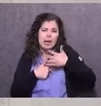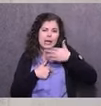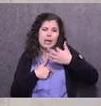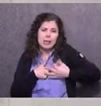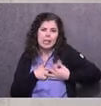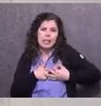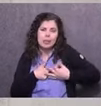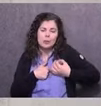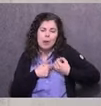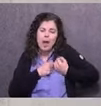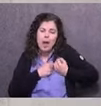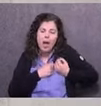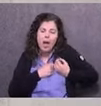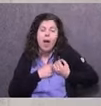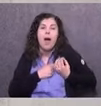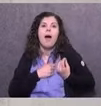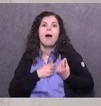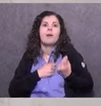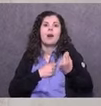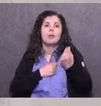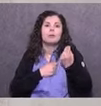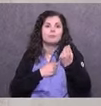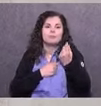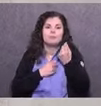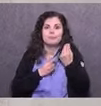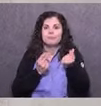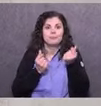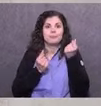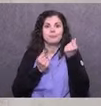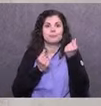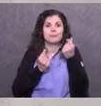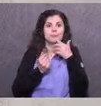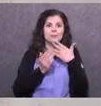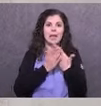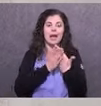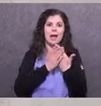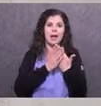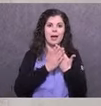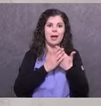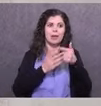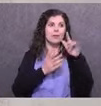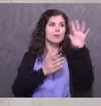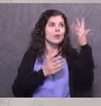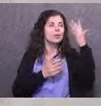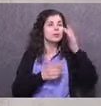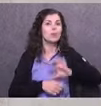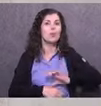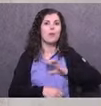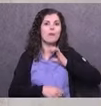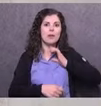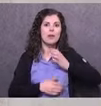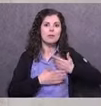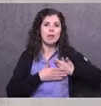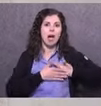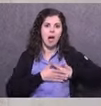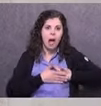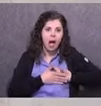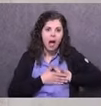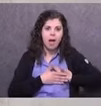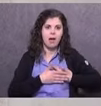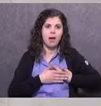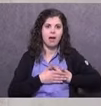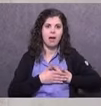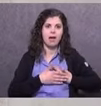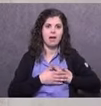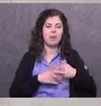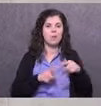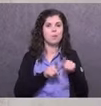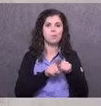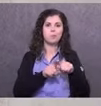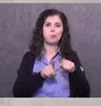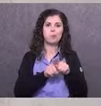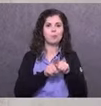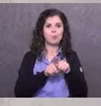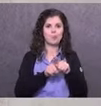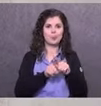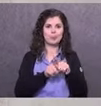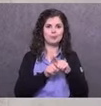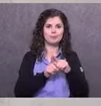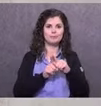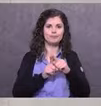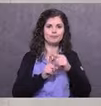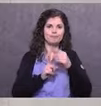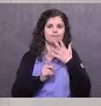a fim de que o poder de salvação que Ele depositou nos nossos corações não seja coberto e sufocado